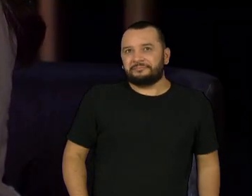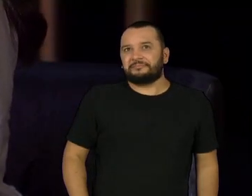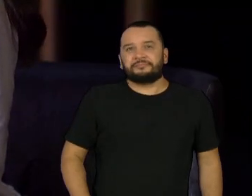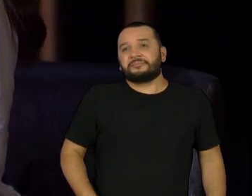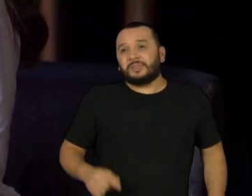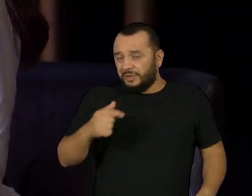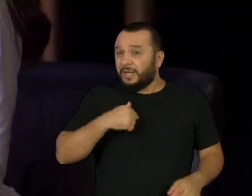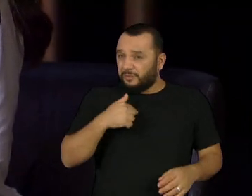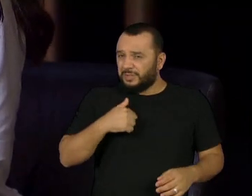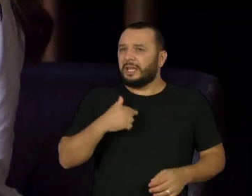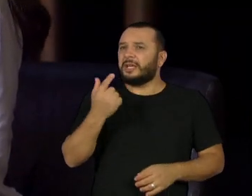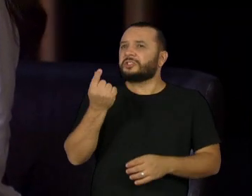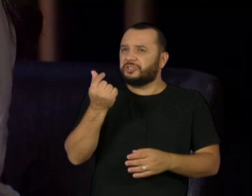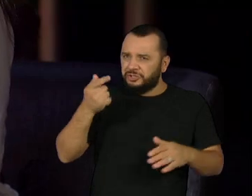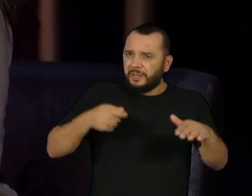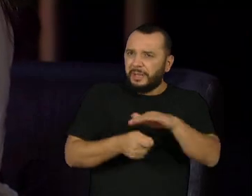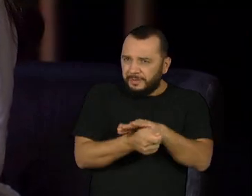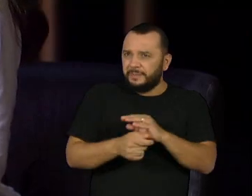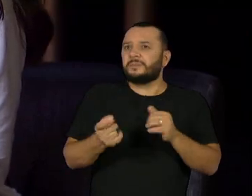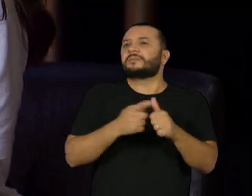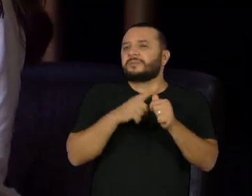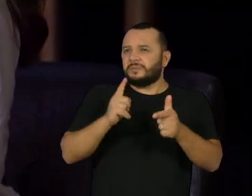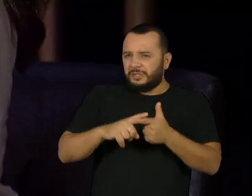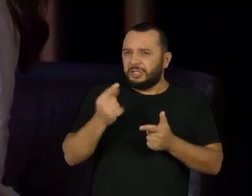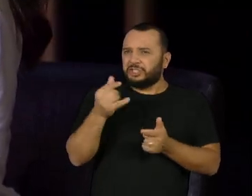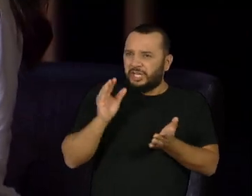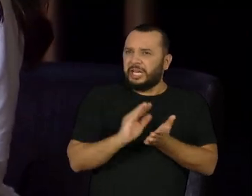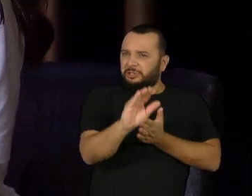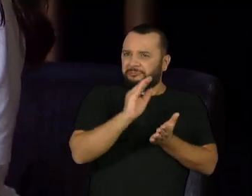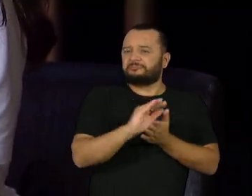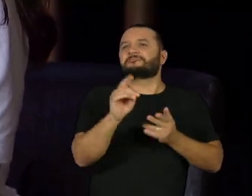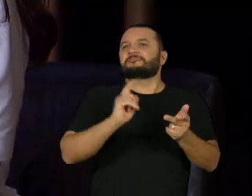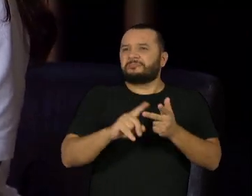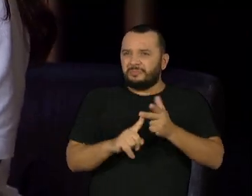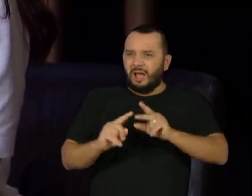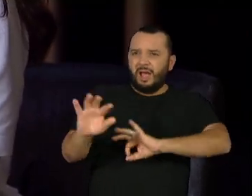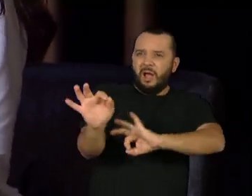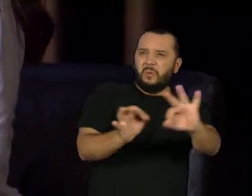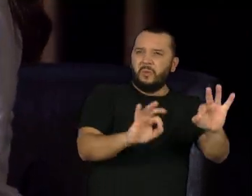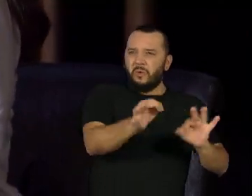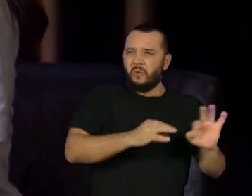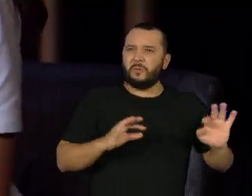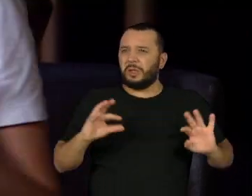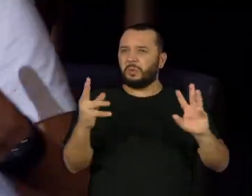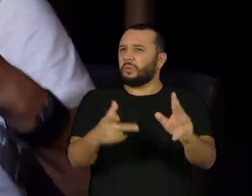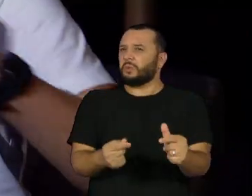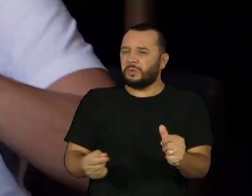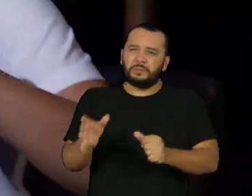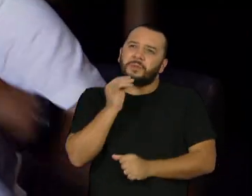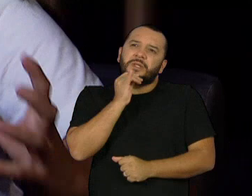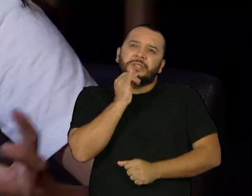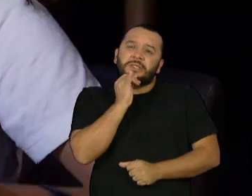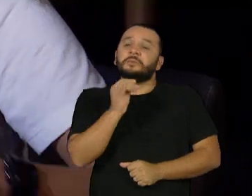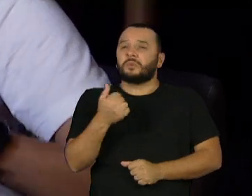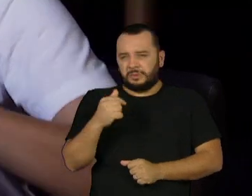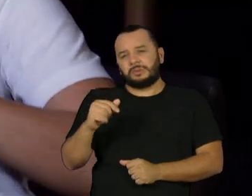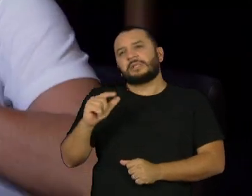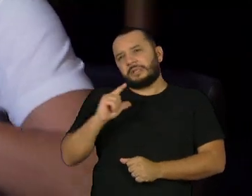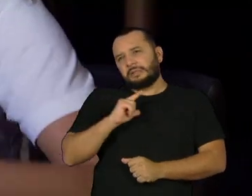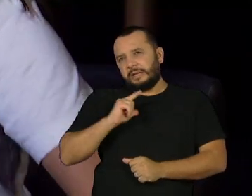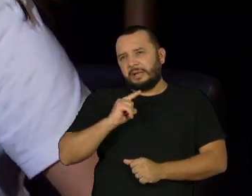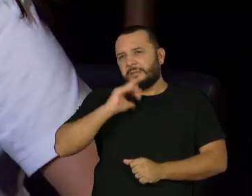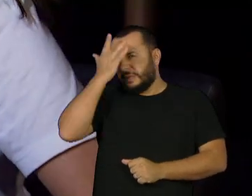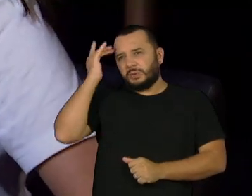os recursos dos patrocinadores que te emprestaram ou te deram dinheiro, você está pondo o nome de